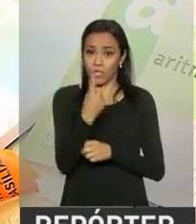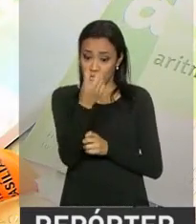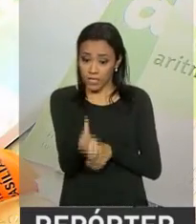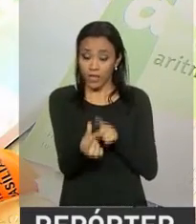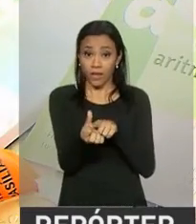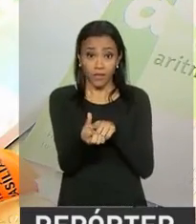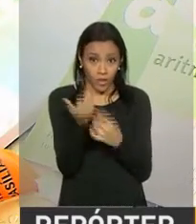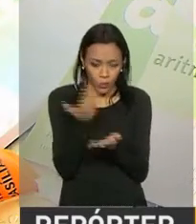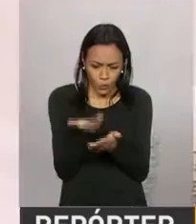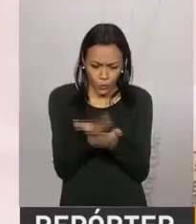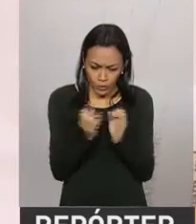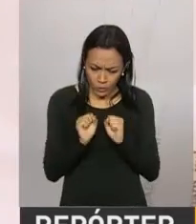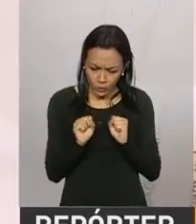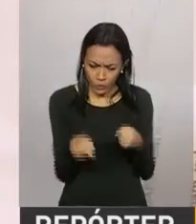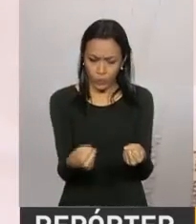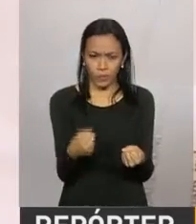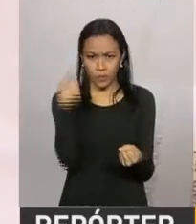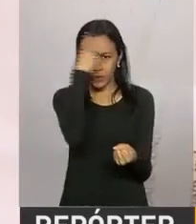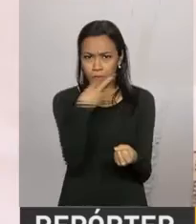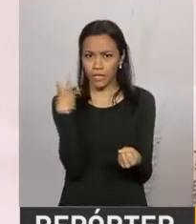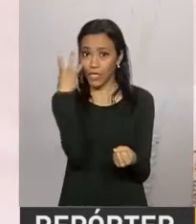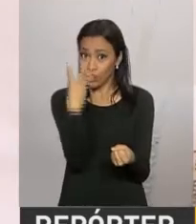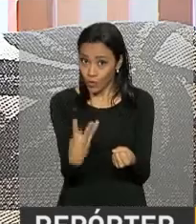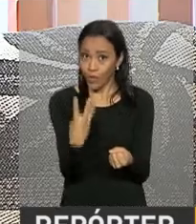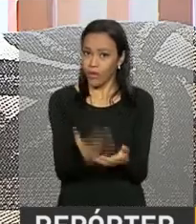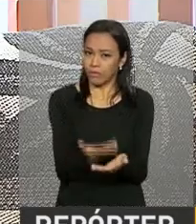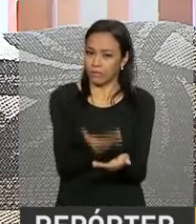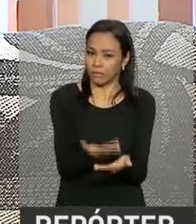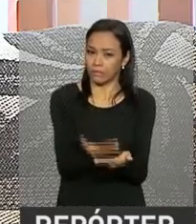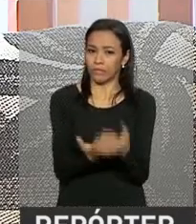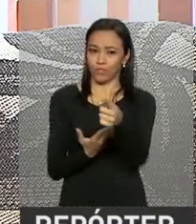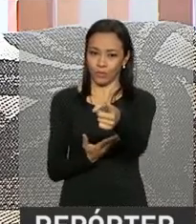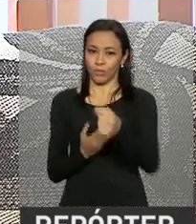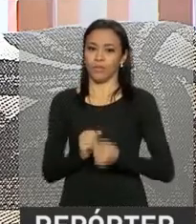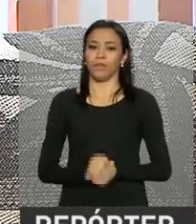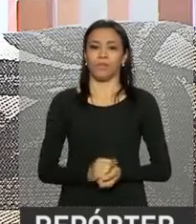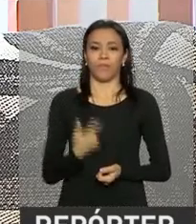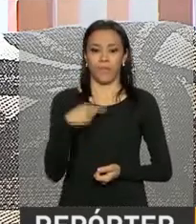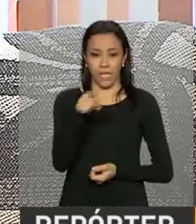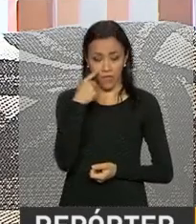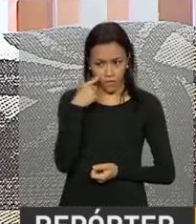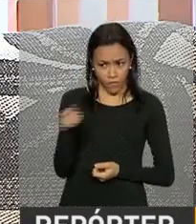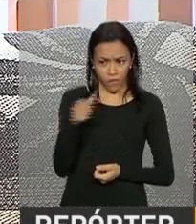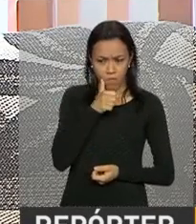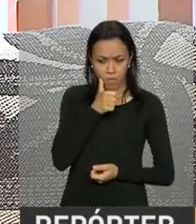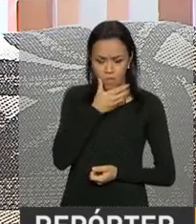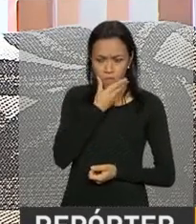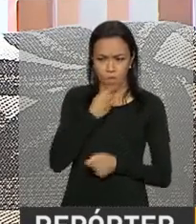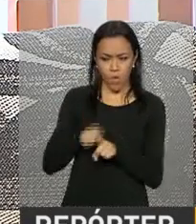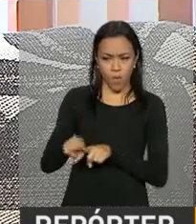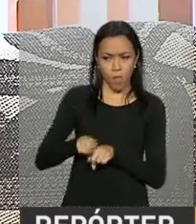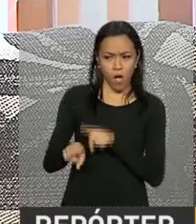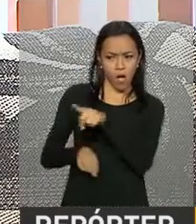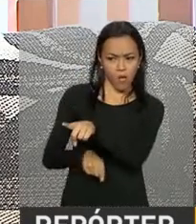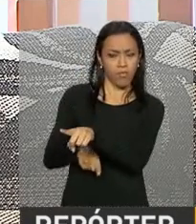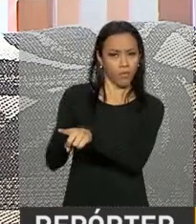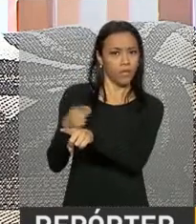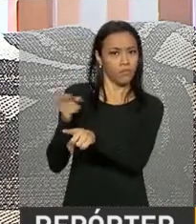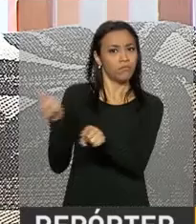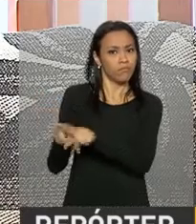está estudando mais de três horas por dia eu ouvia meu irmão ele fazia também a obmep